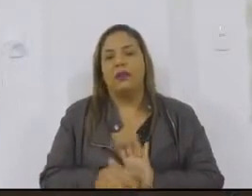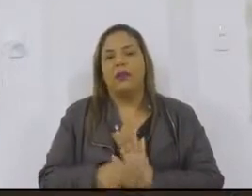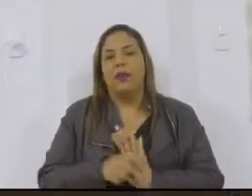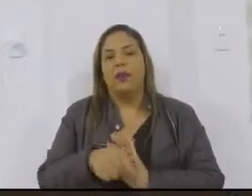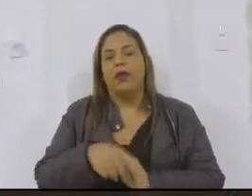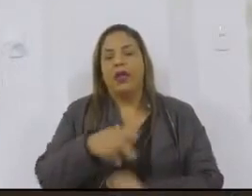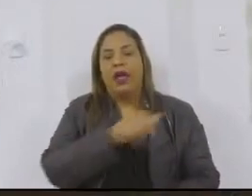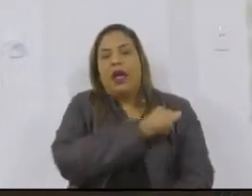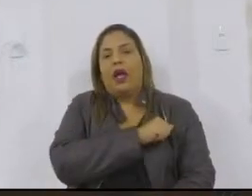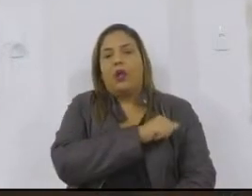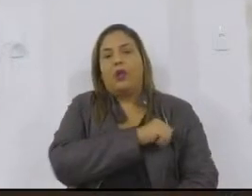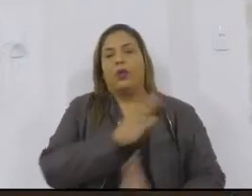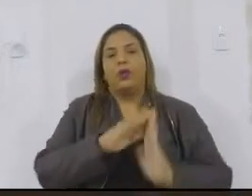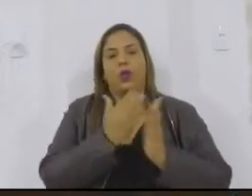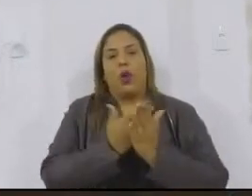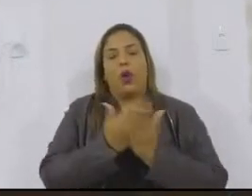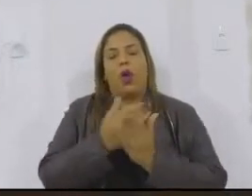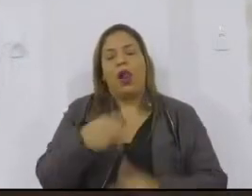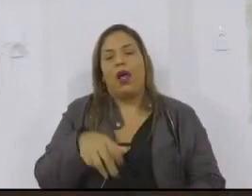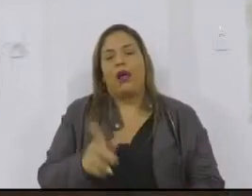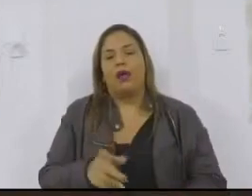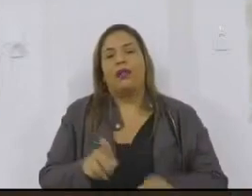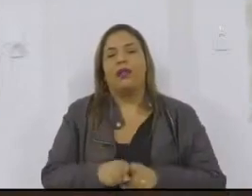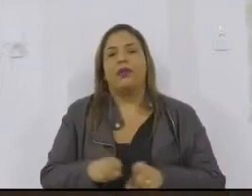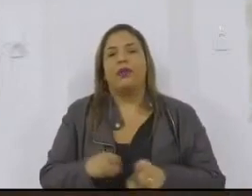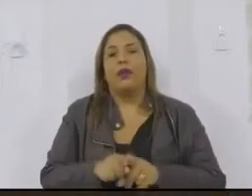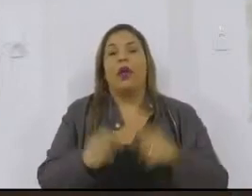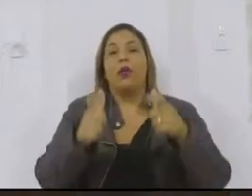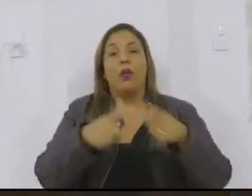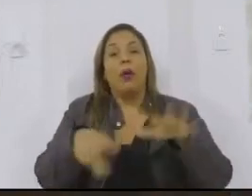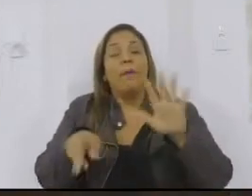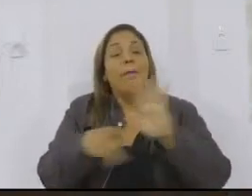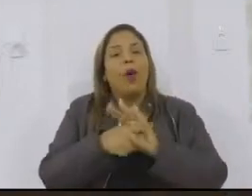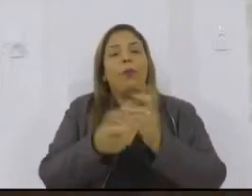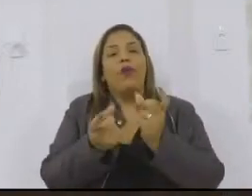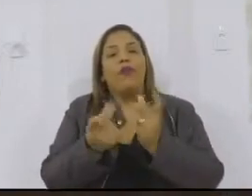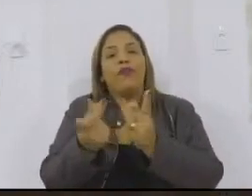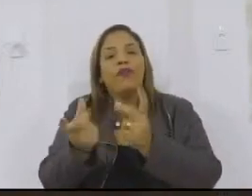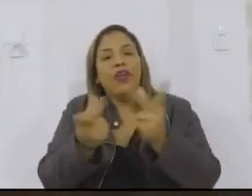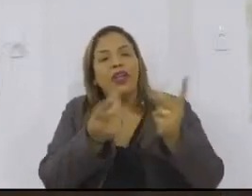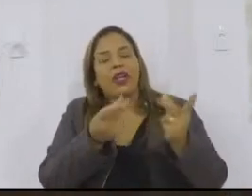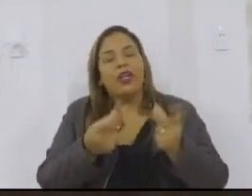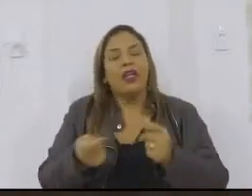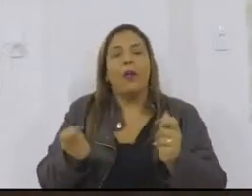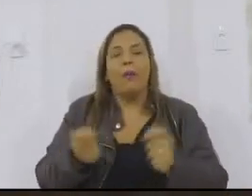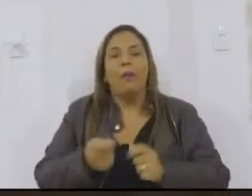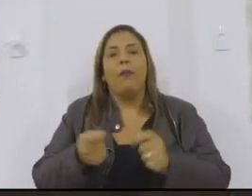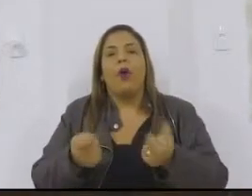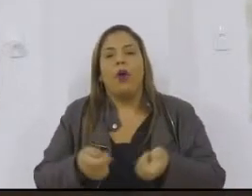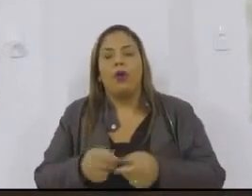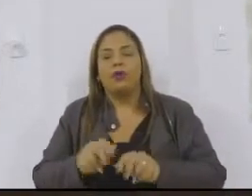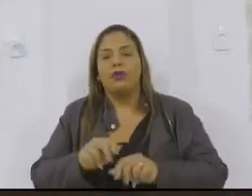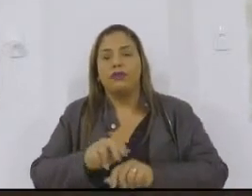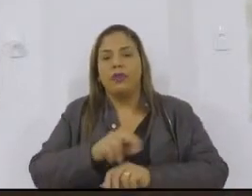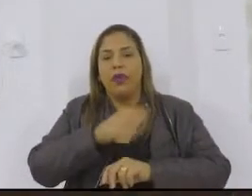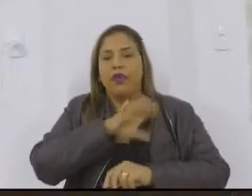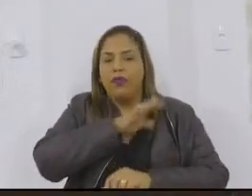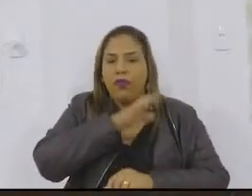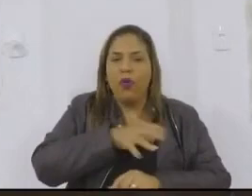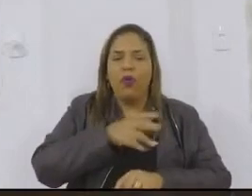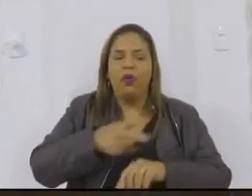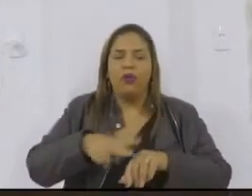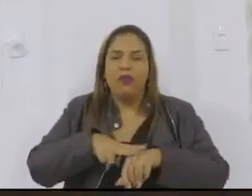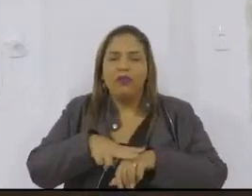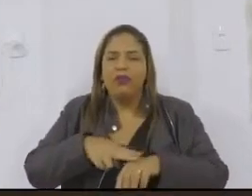Também indicação de criação de uma feira permanente de venda de produtos locais em nosso município e também a limpeza